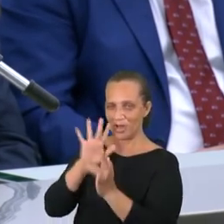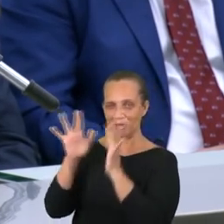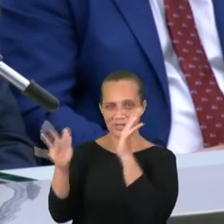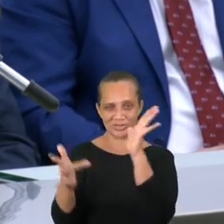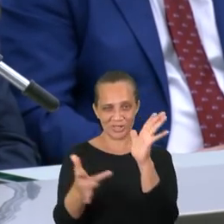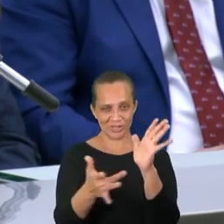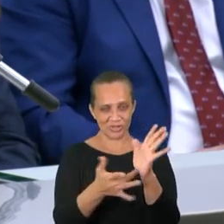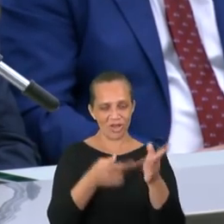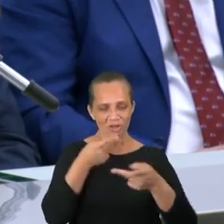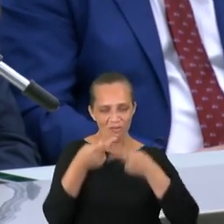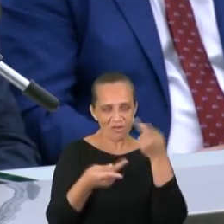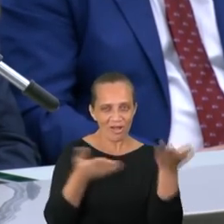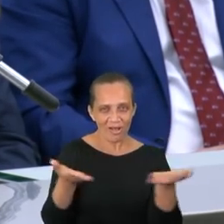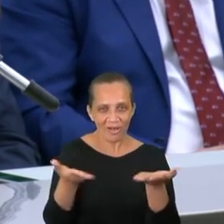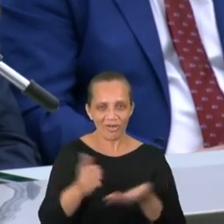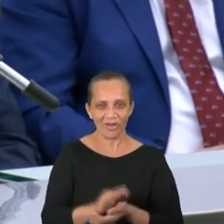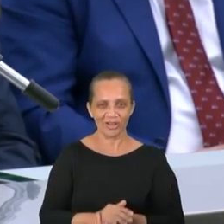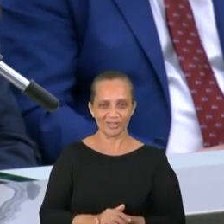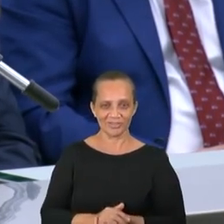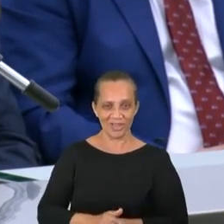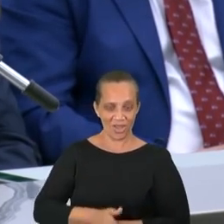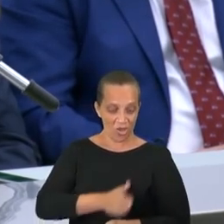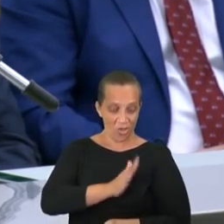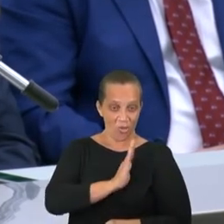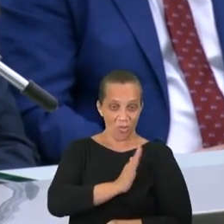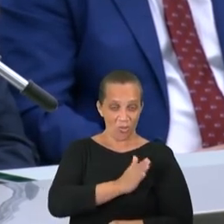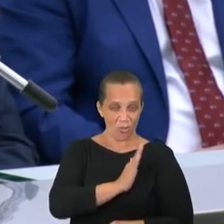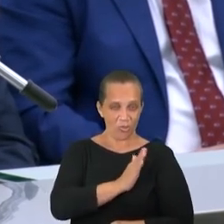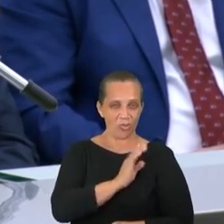aqui. Pegou o coração dele,